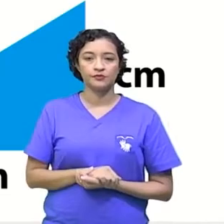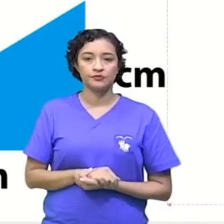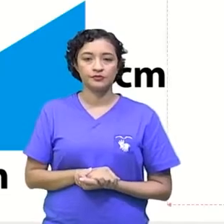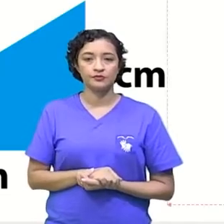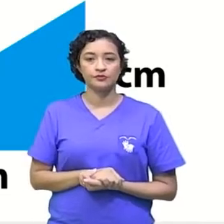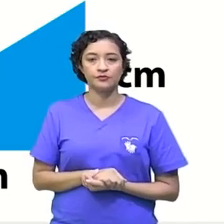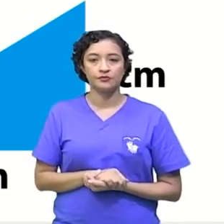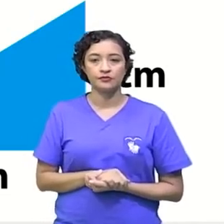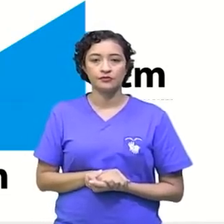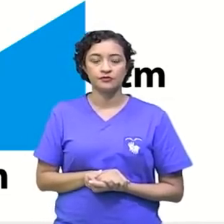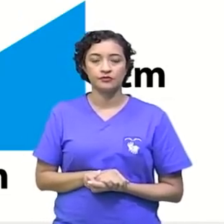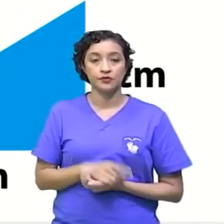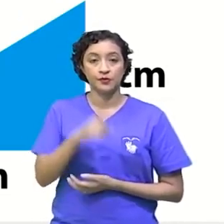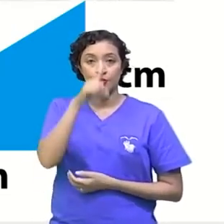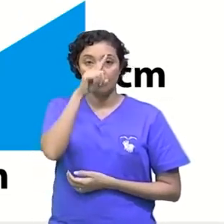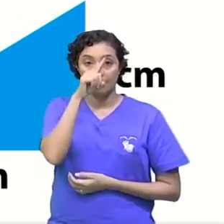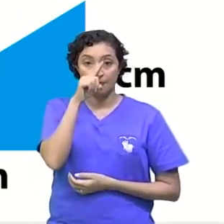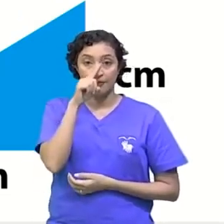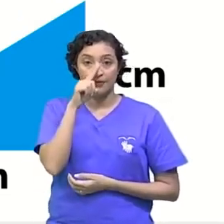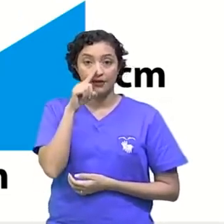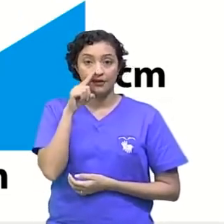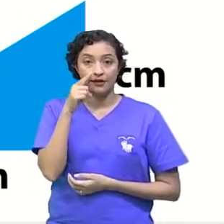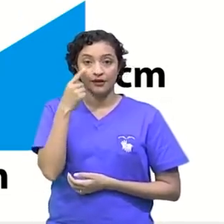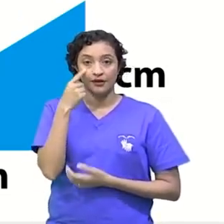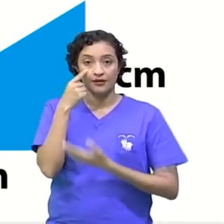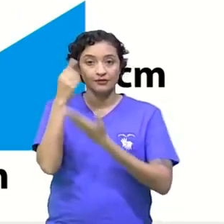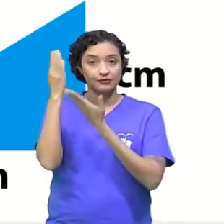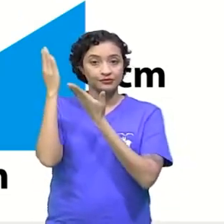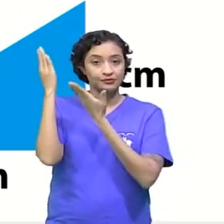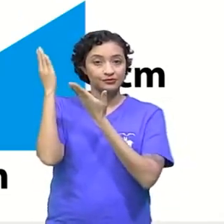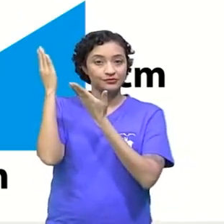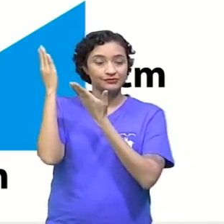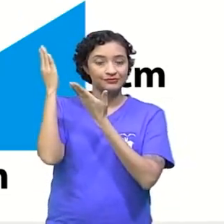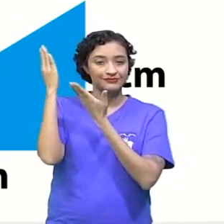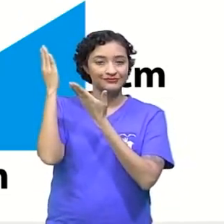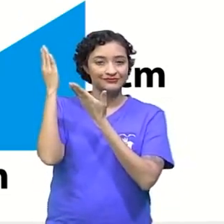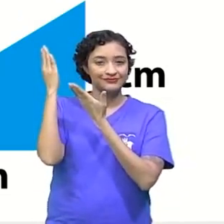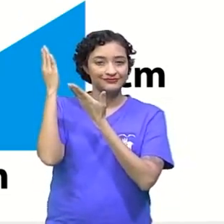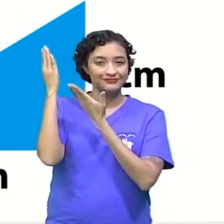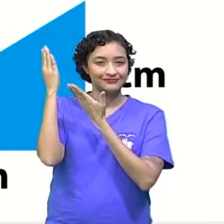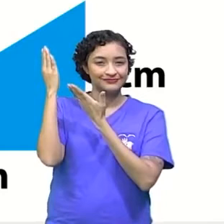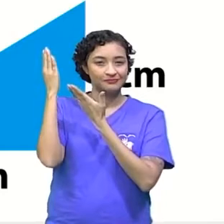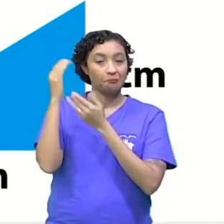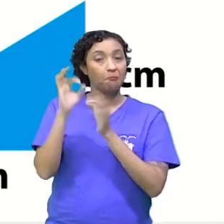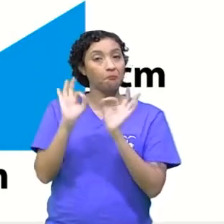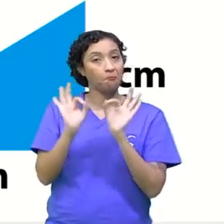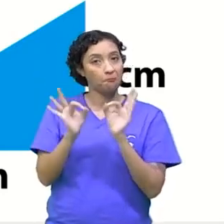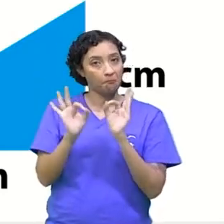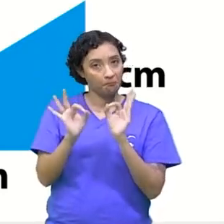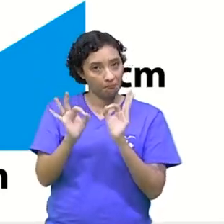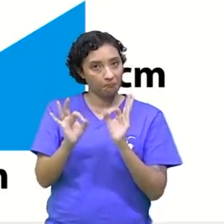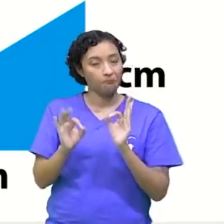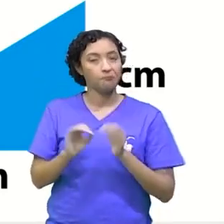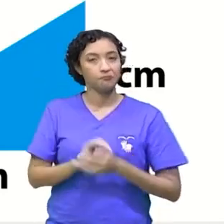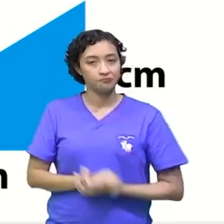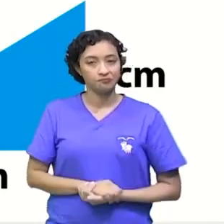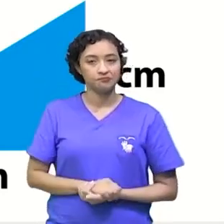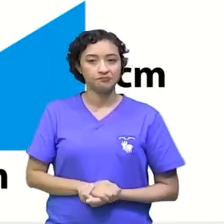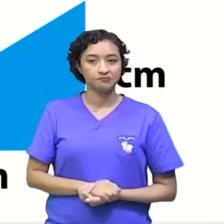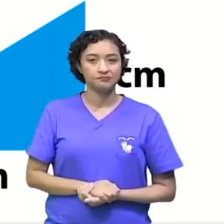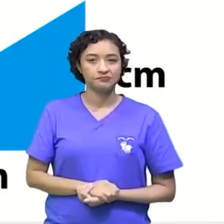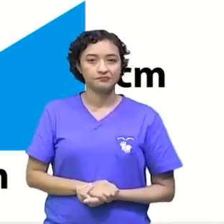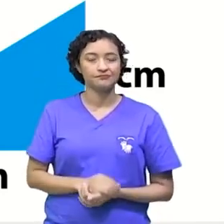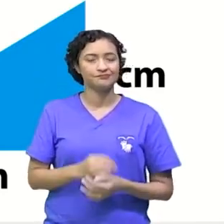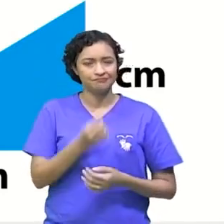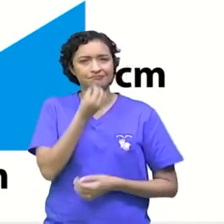interessante, quando eu arrastar esse triângulo aqui, vamos ver que ele, opa, encaixou aqui.